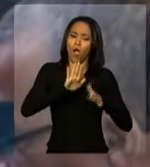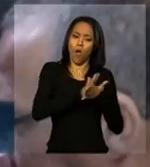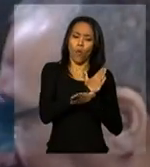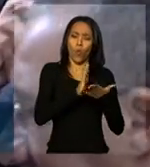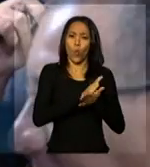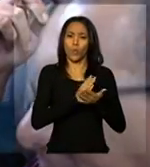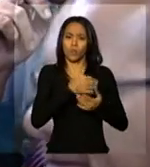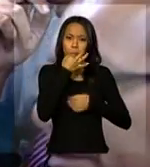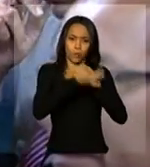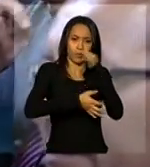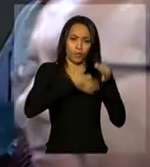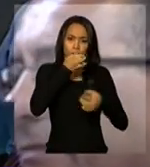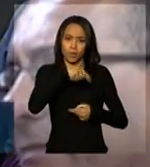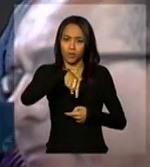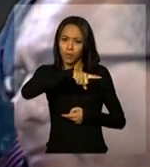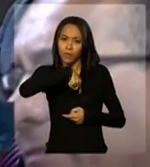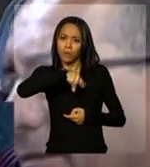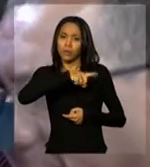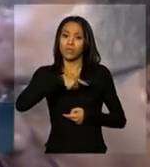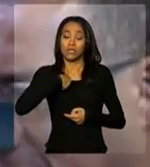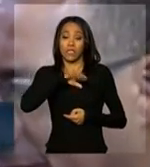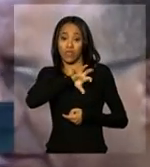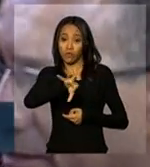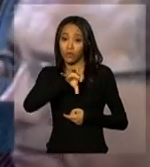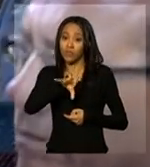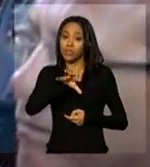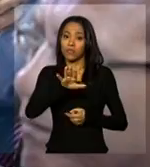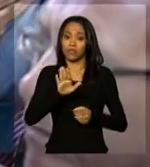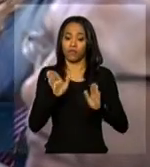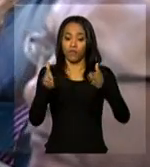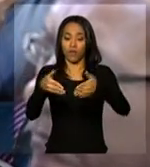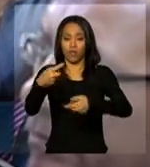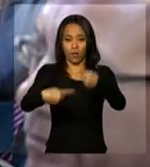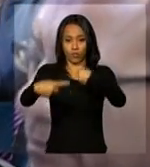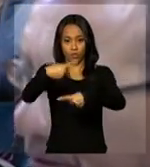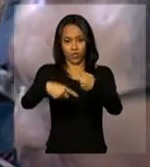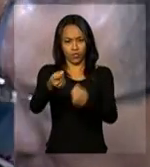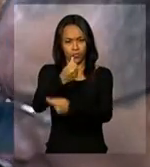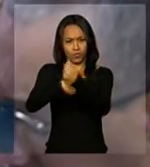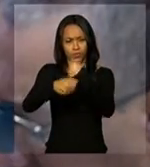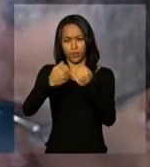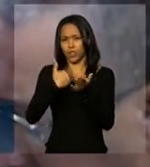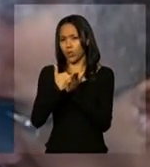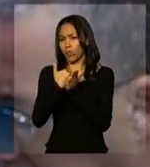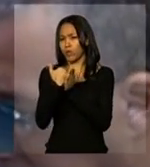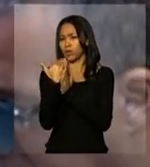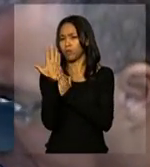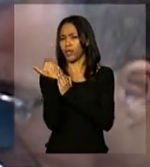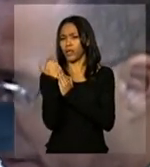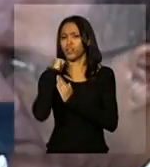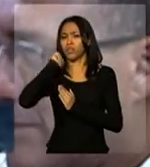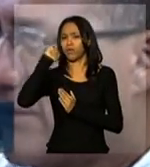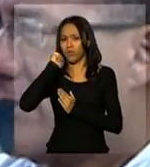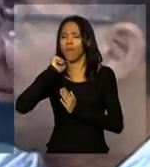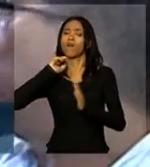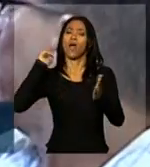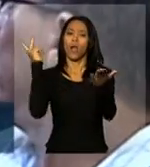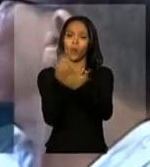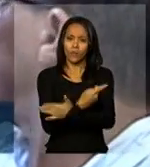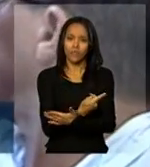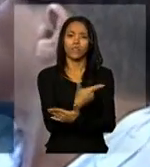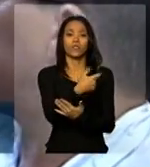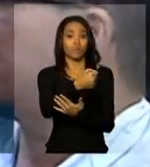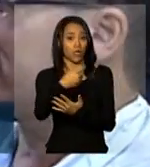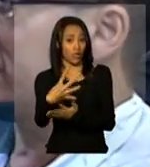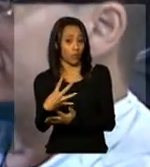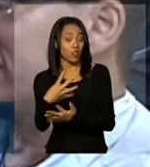que o maior efeito do aperto da política monetária, que está sendo feito desde abril, ocorrerá em 2014. Então,